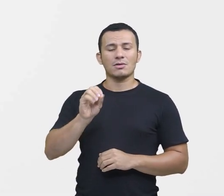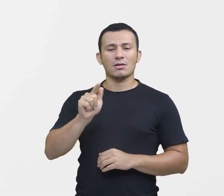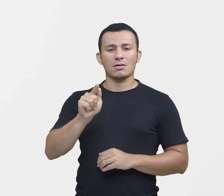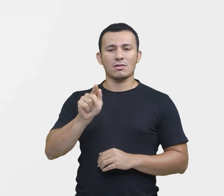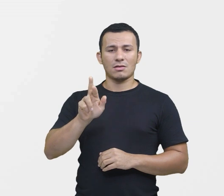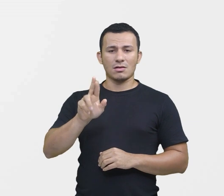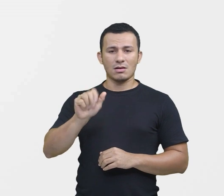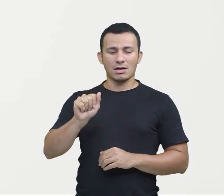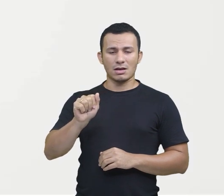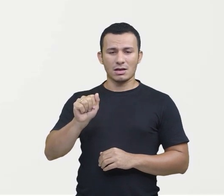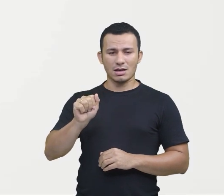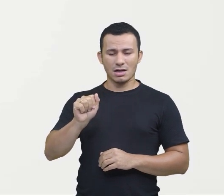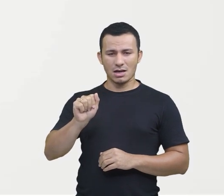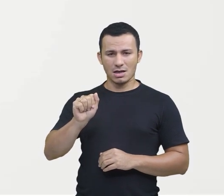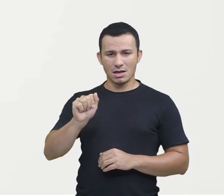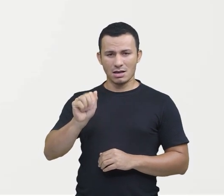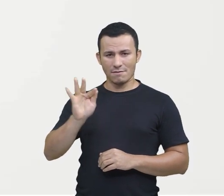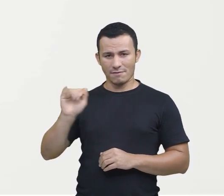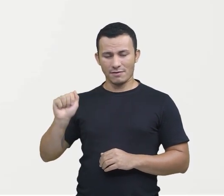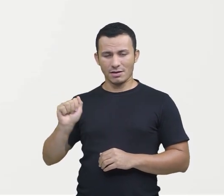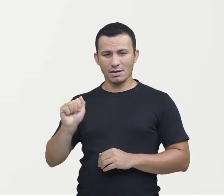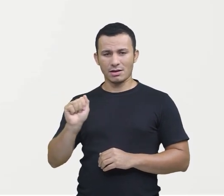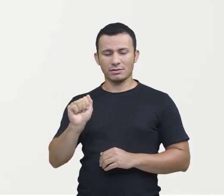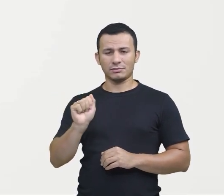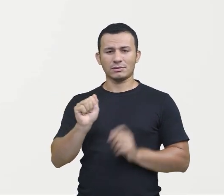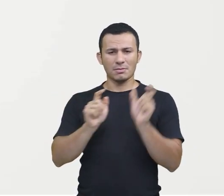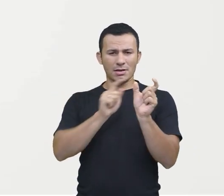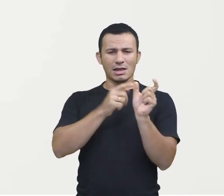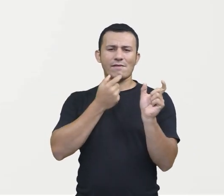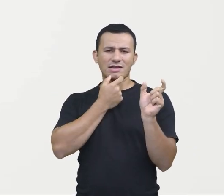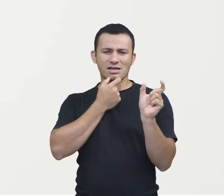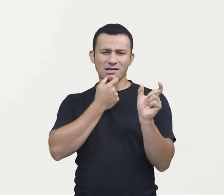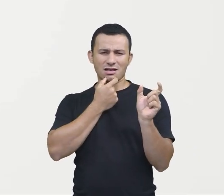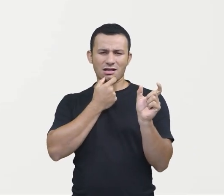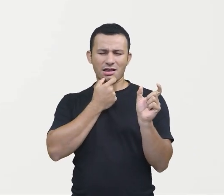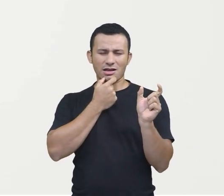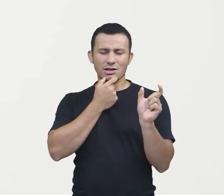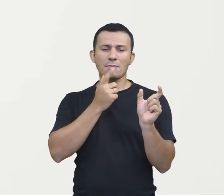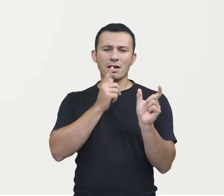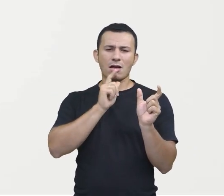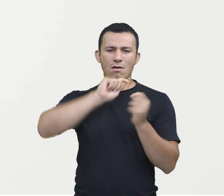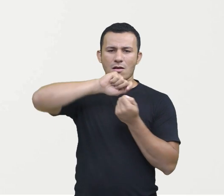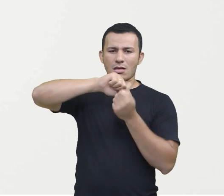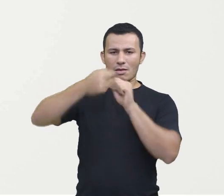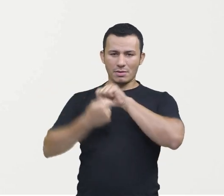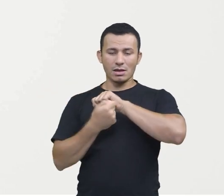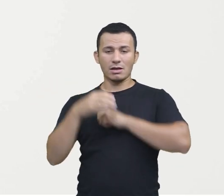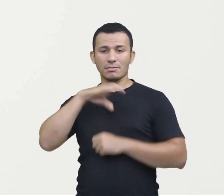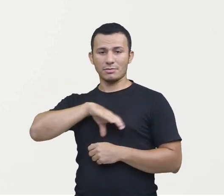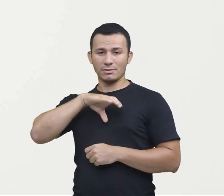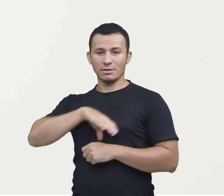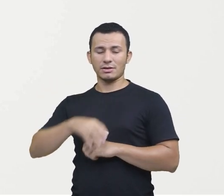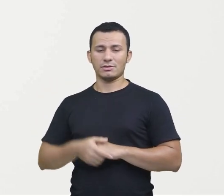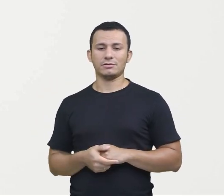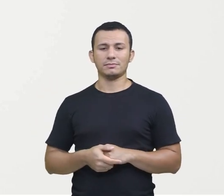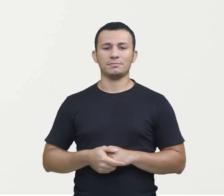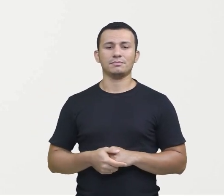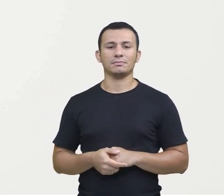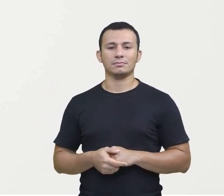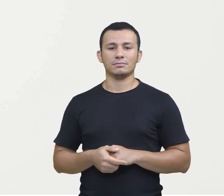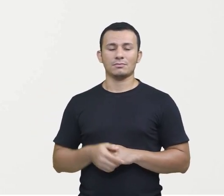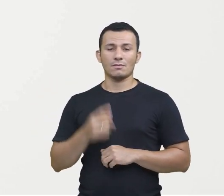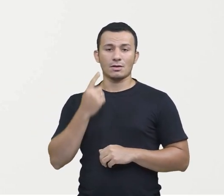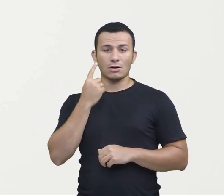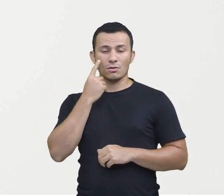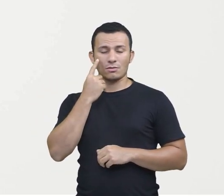Biografia. Esse nome aí está escrito em inglês, mas eu vou escrever aqui em português para vocês verem. Se escreve assim, ó.